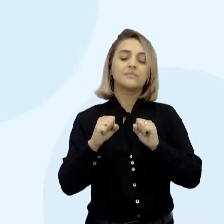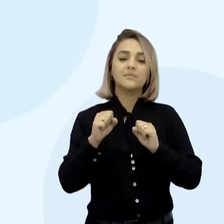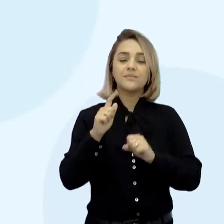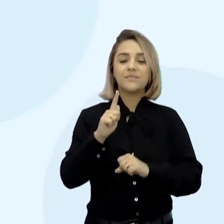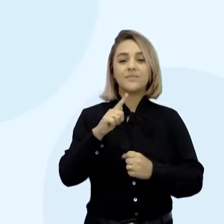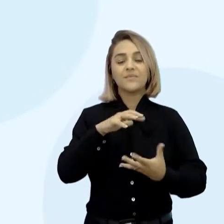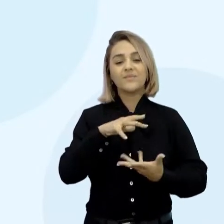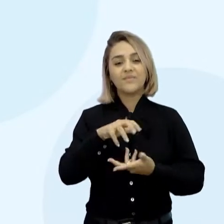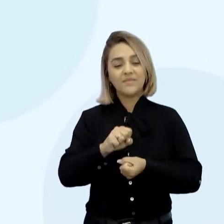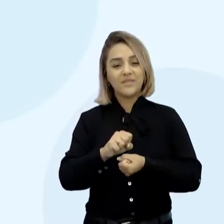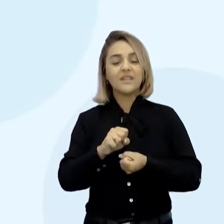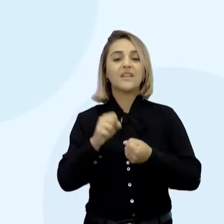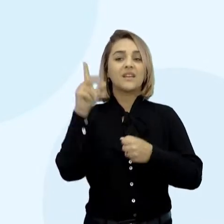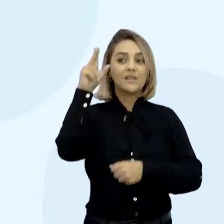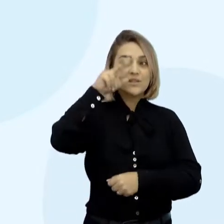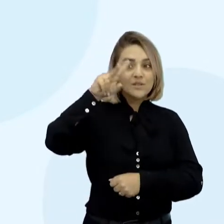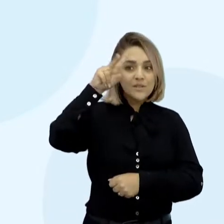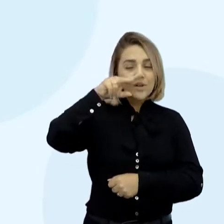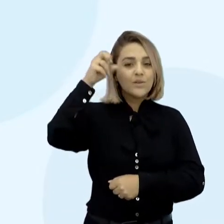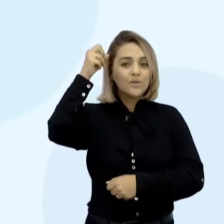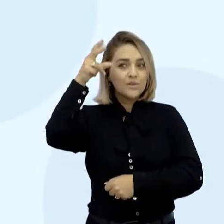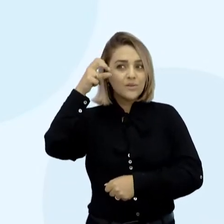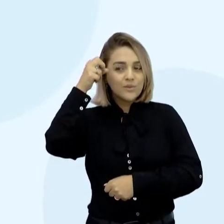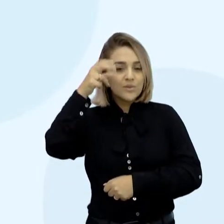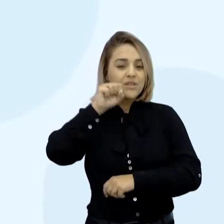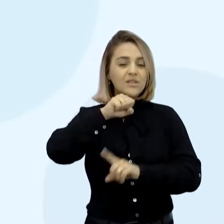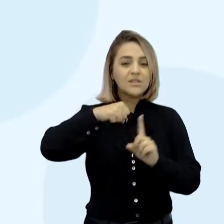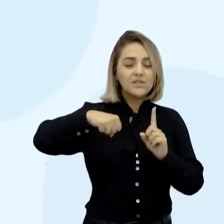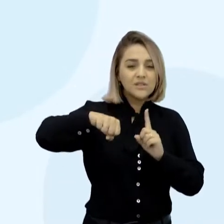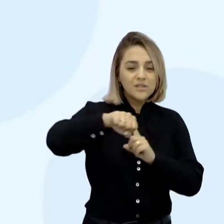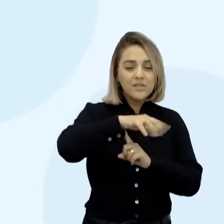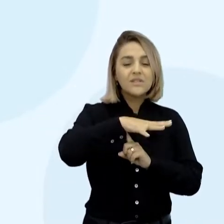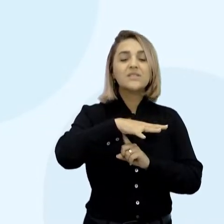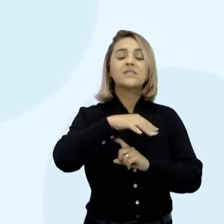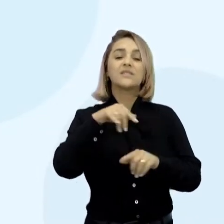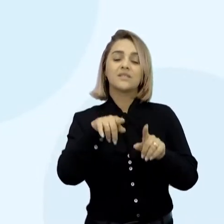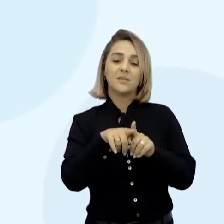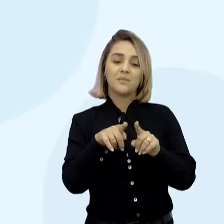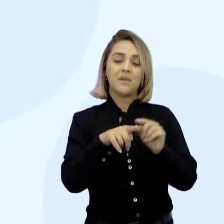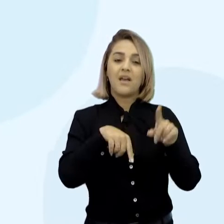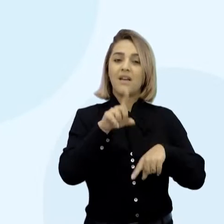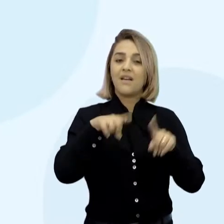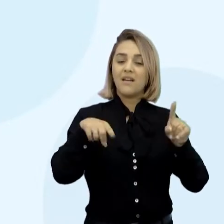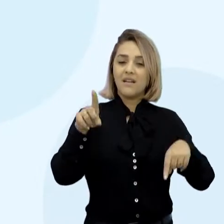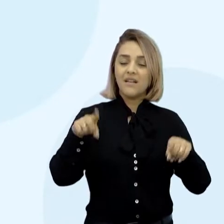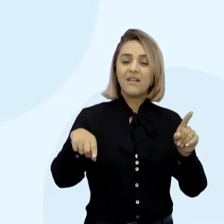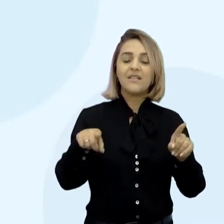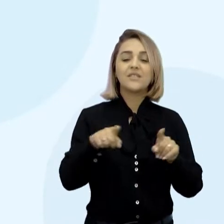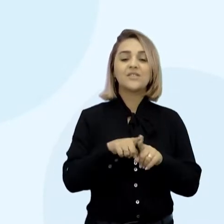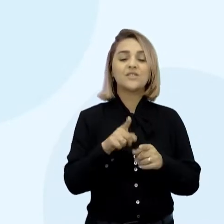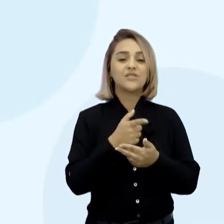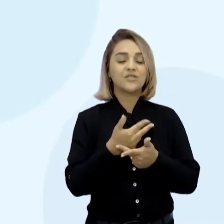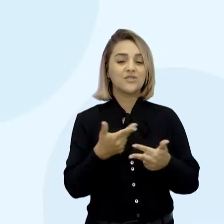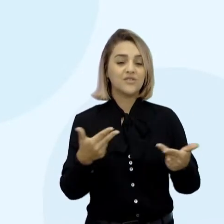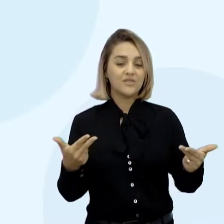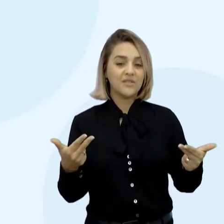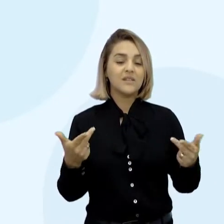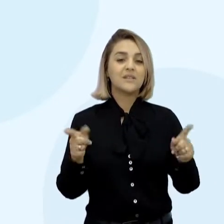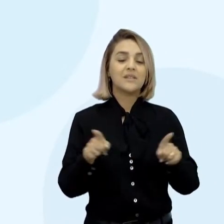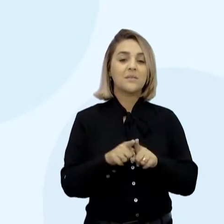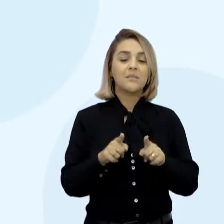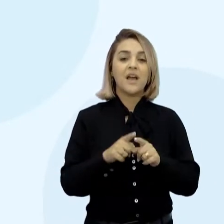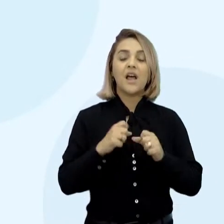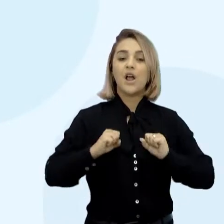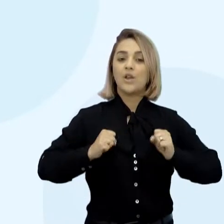geopolítico, histórico, cultural, social, variável, heterogêneo e agir no enfrentamento de preconceitos.